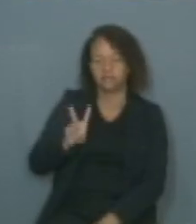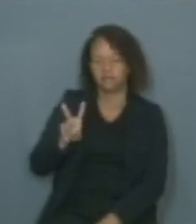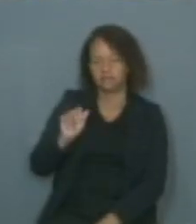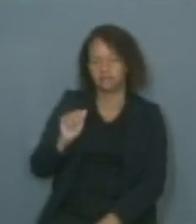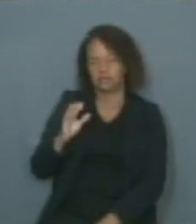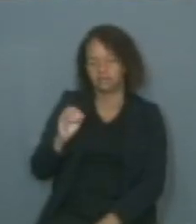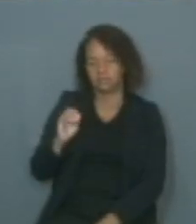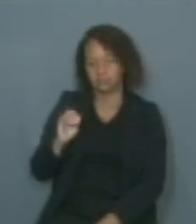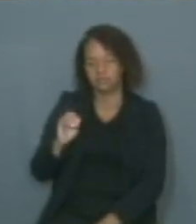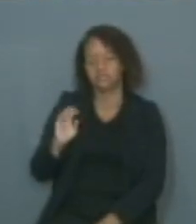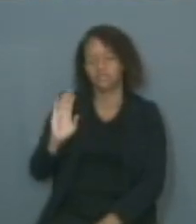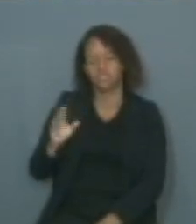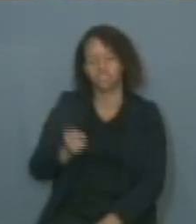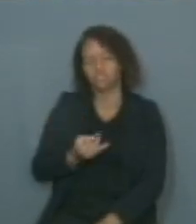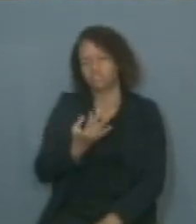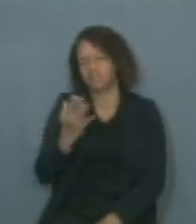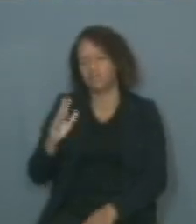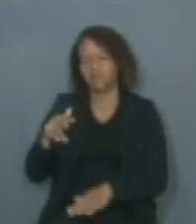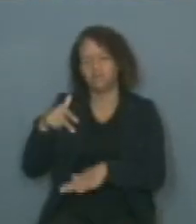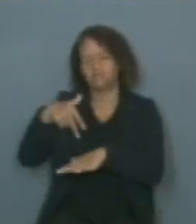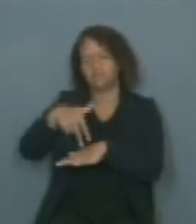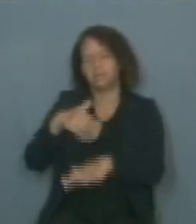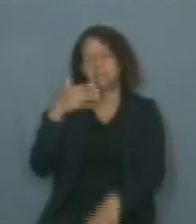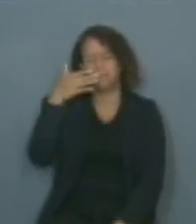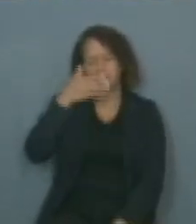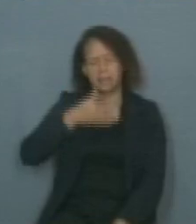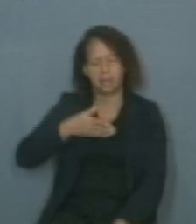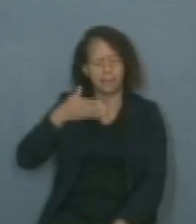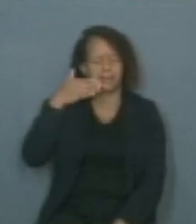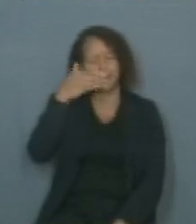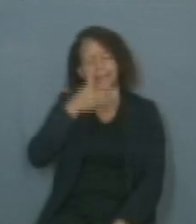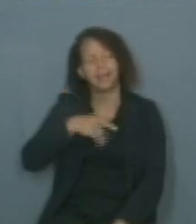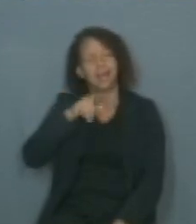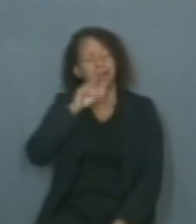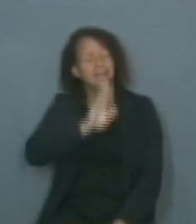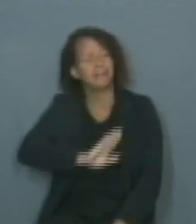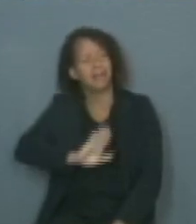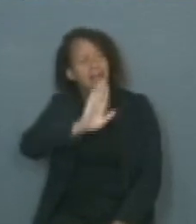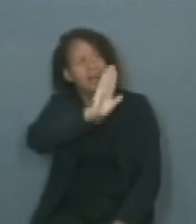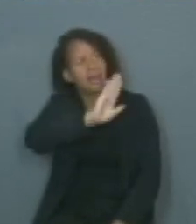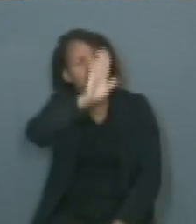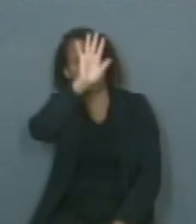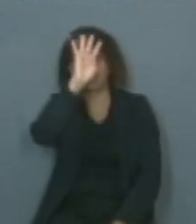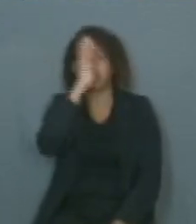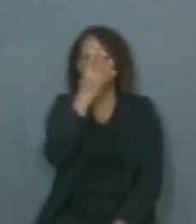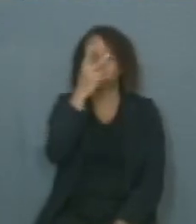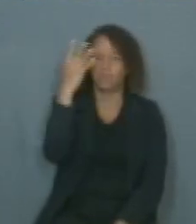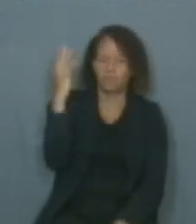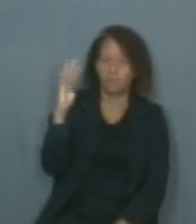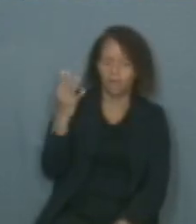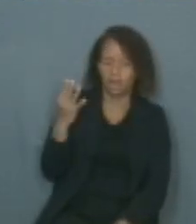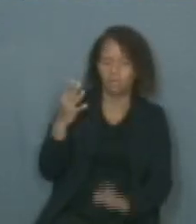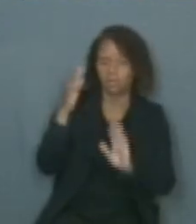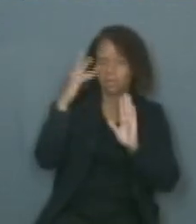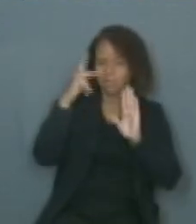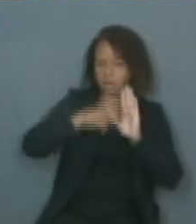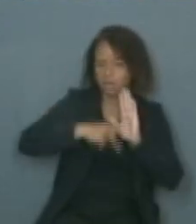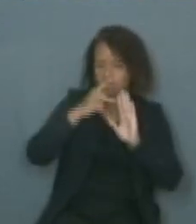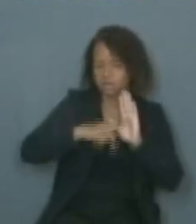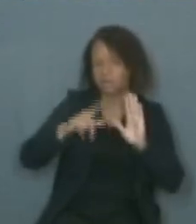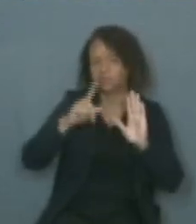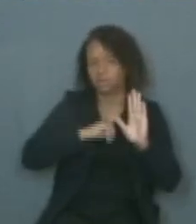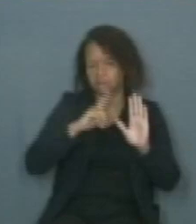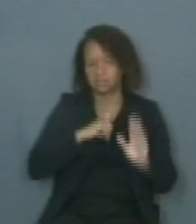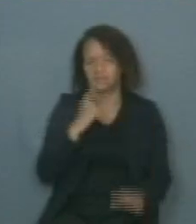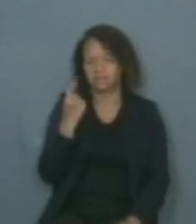já subi essa tribuna inúmeras vezes. Tem barreira nível 4, já tem projeto, tem orçamento.